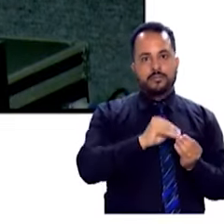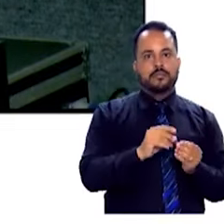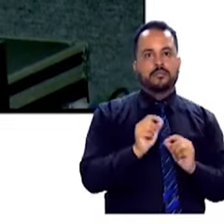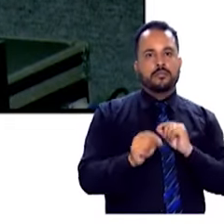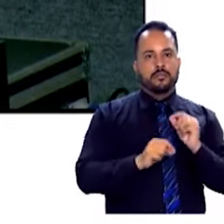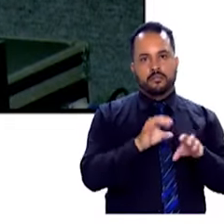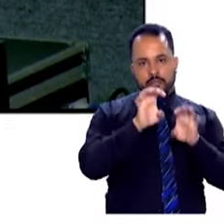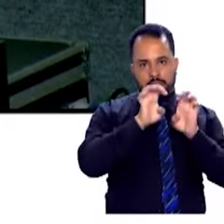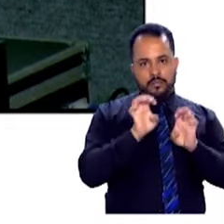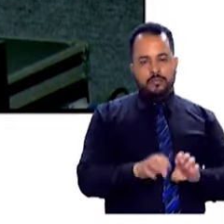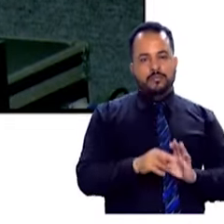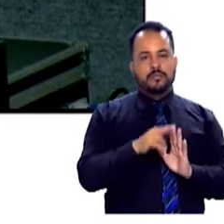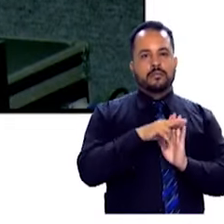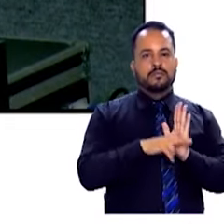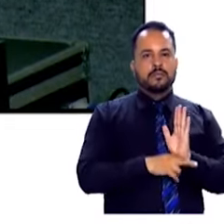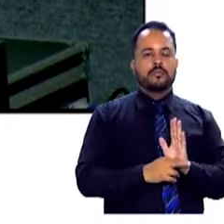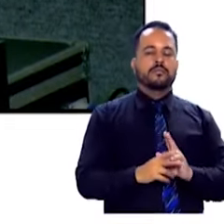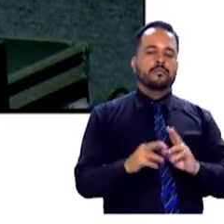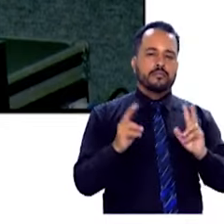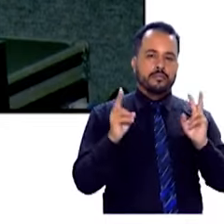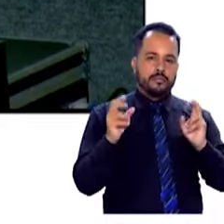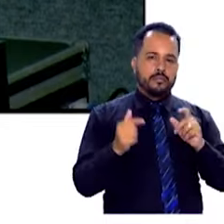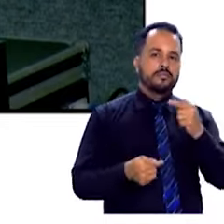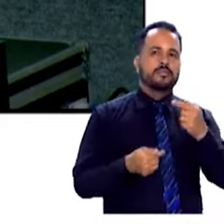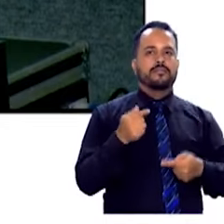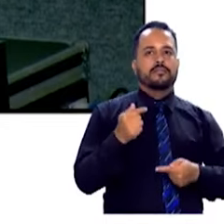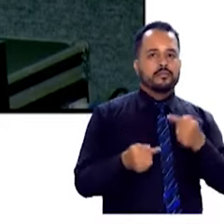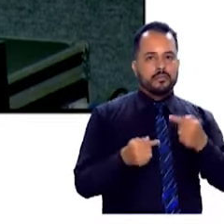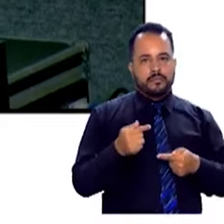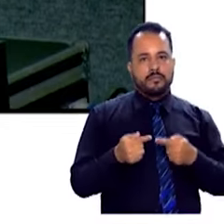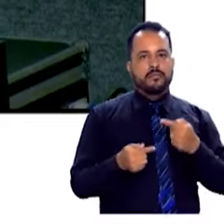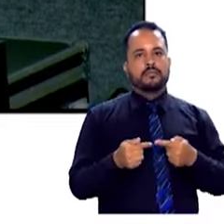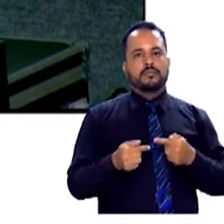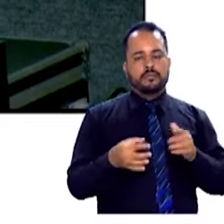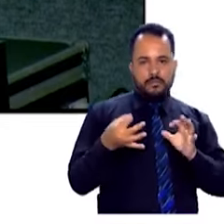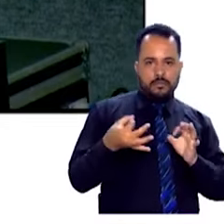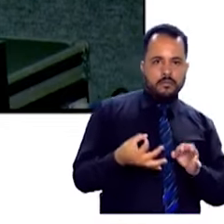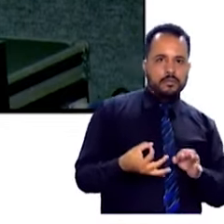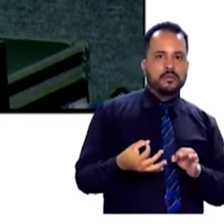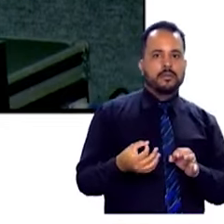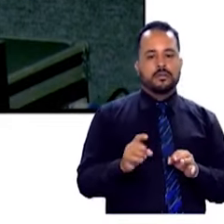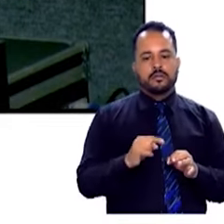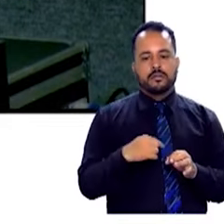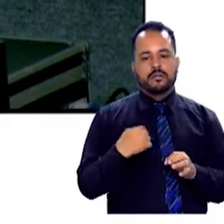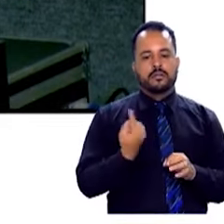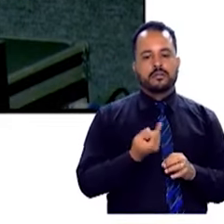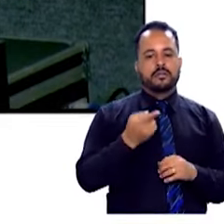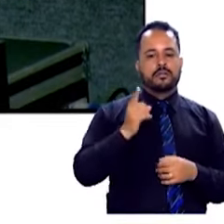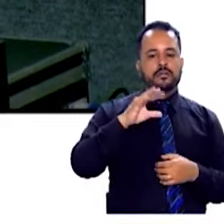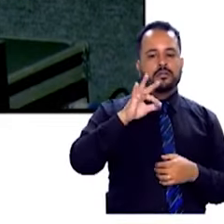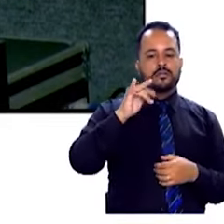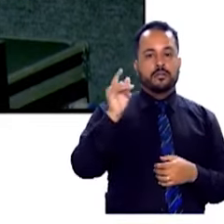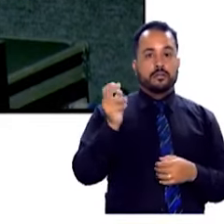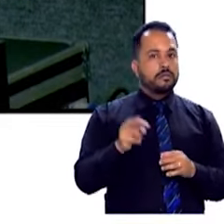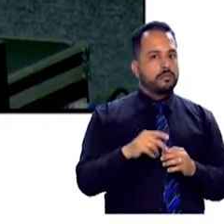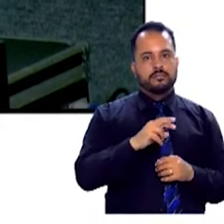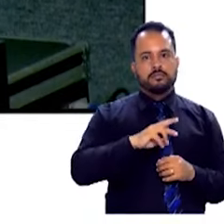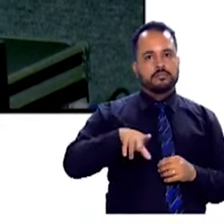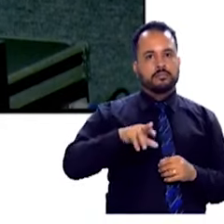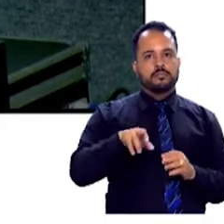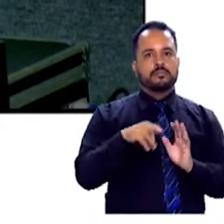regra parênteses isso é discutível essa é a teoria que eu acho correta tem gente como GR lamon que acham que é que não é uma regra mas